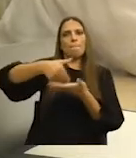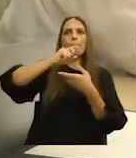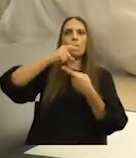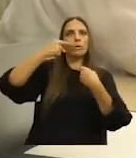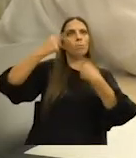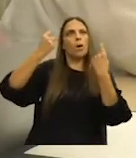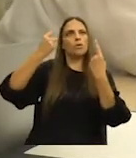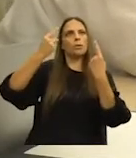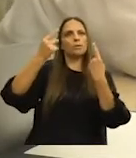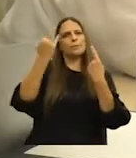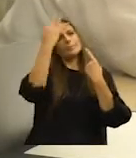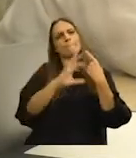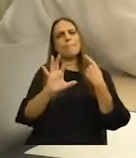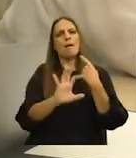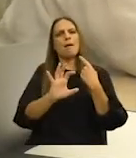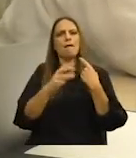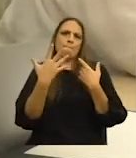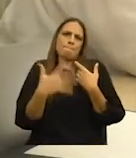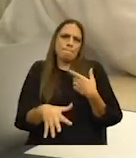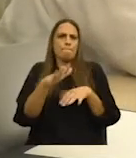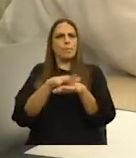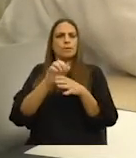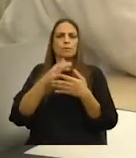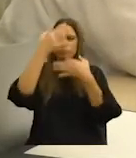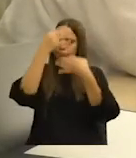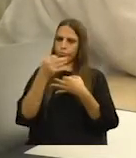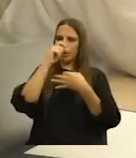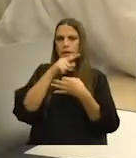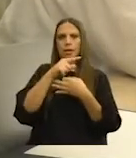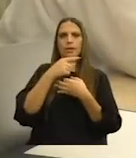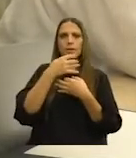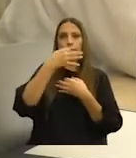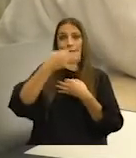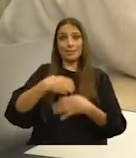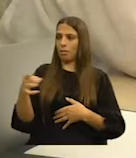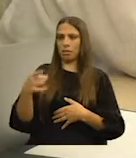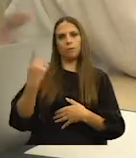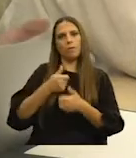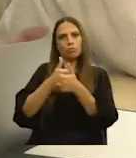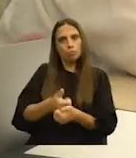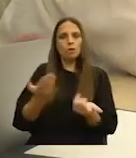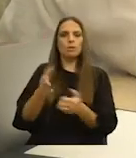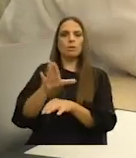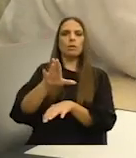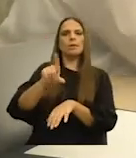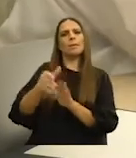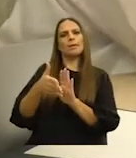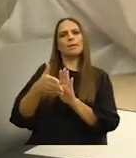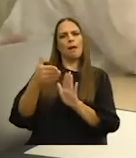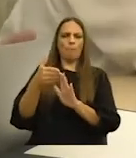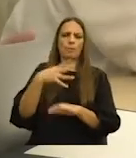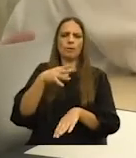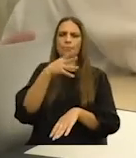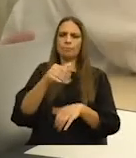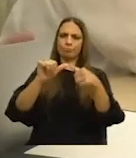a mensagem errada e precisamos de honrar a indignação que os nossos eleitores, de certo, também estarão a sentir. Queremos ainda também, muito rapidamente, referir